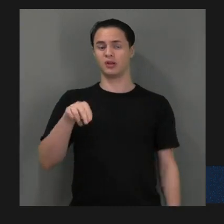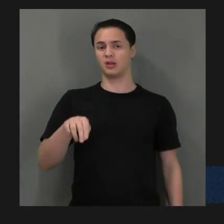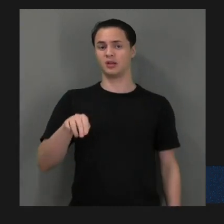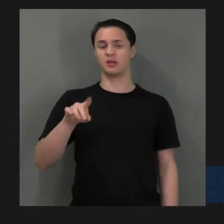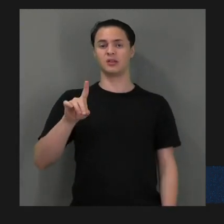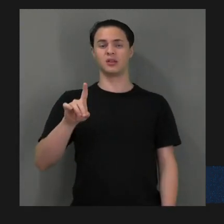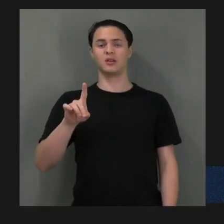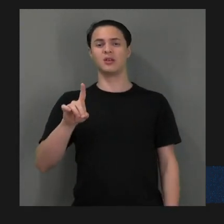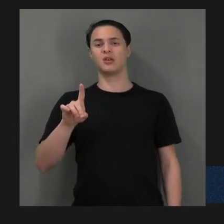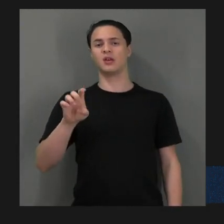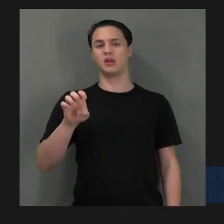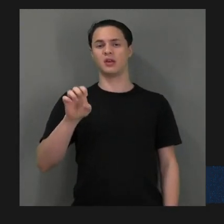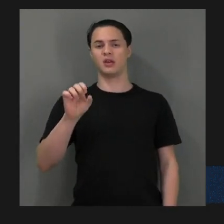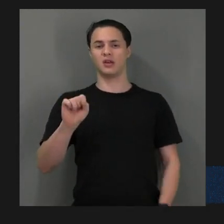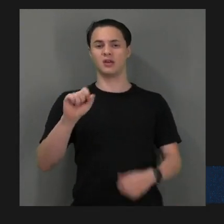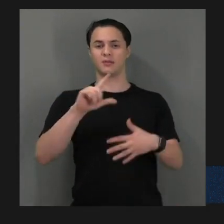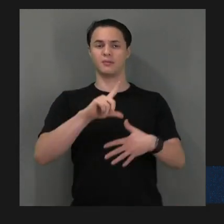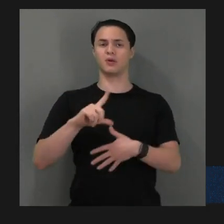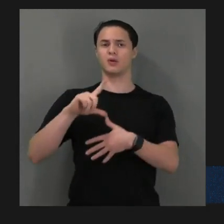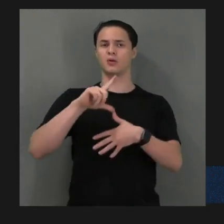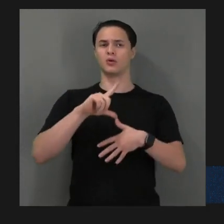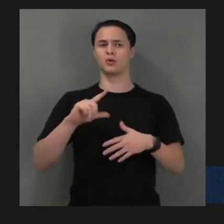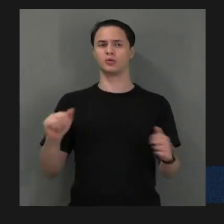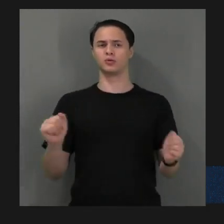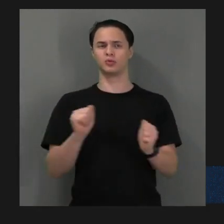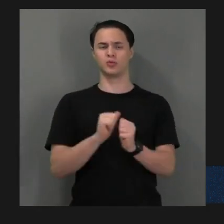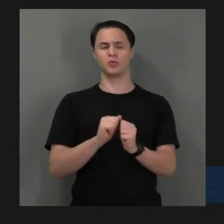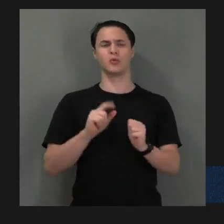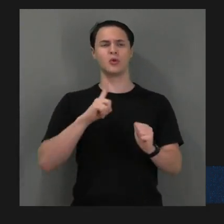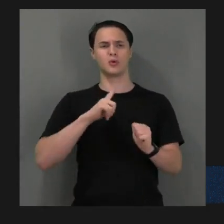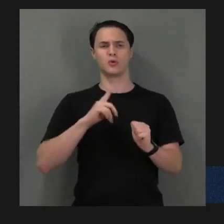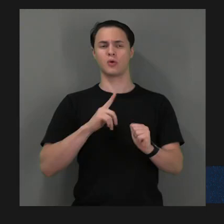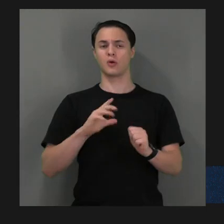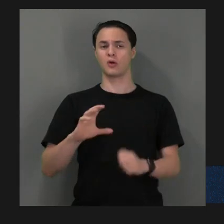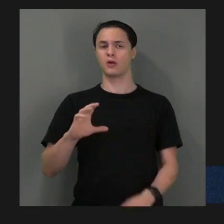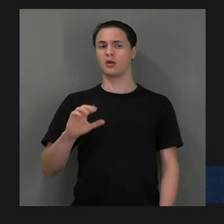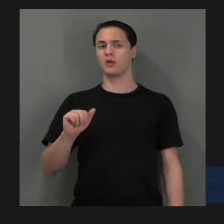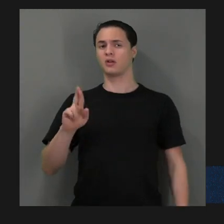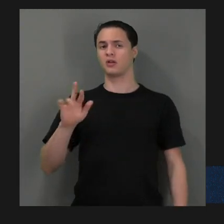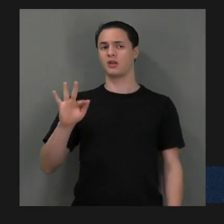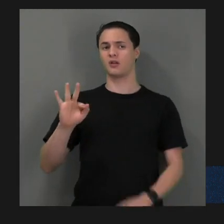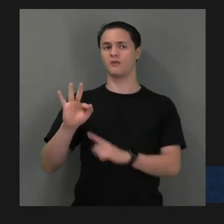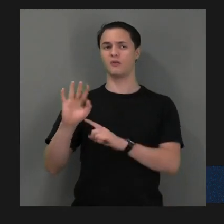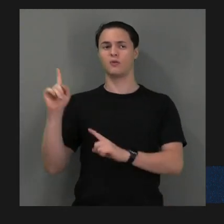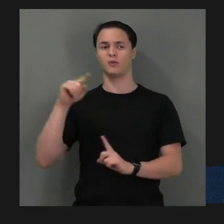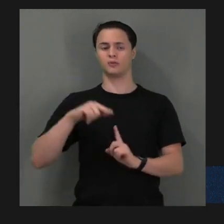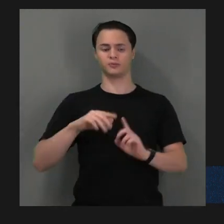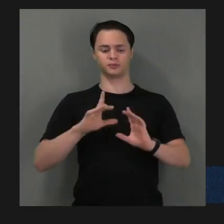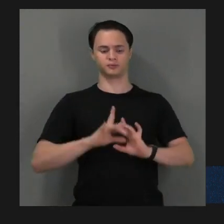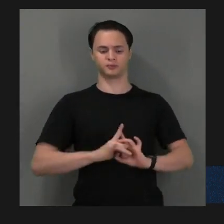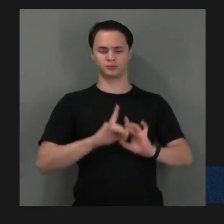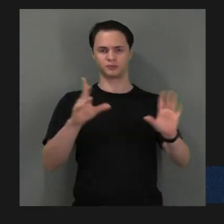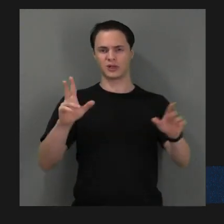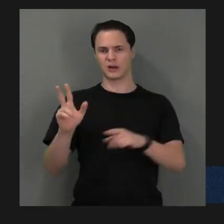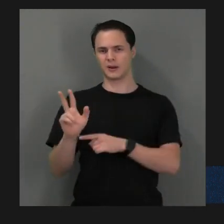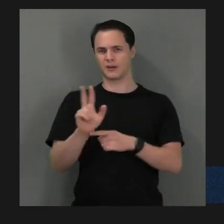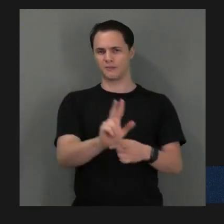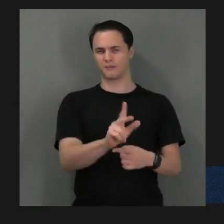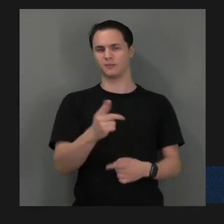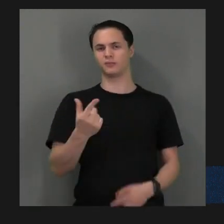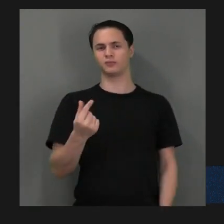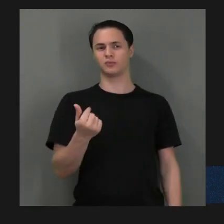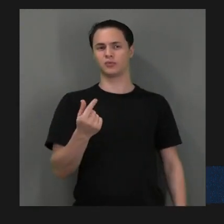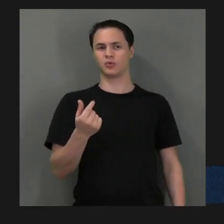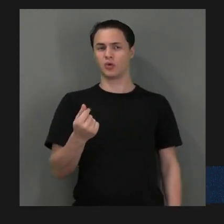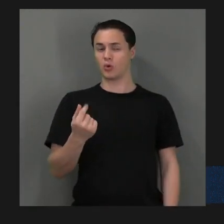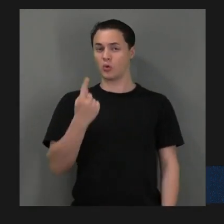Latina, através da Comunidade Andina de Fomento, CAF, para a liberação de um empréstimo à Argentina